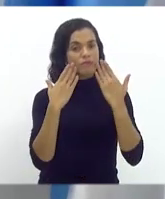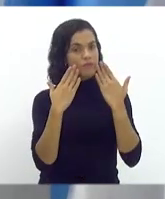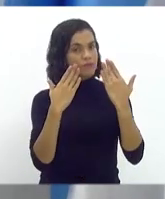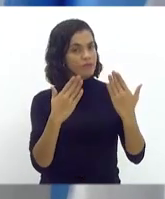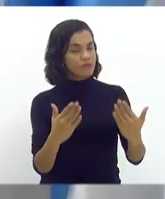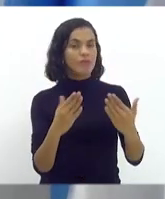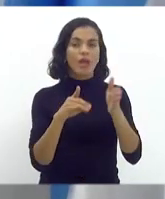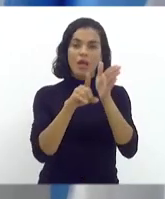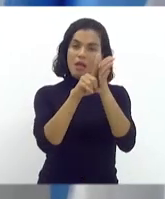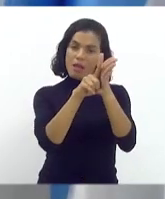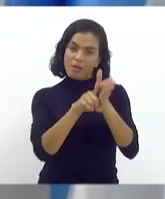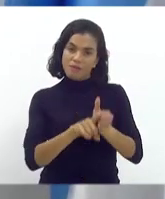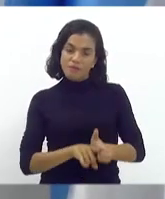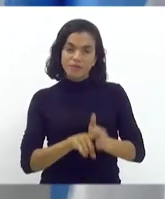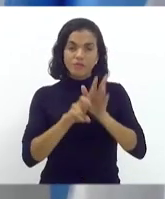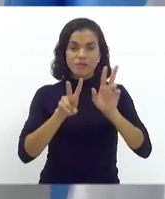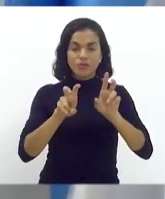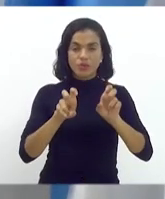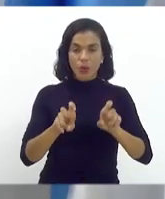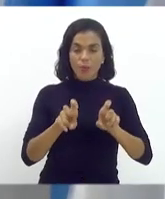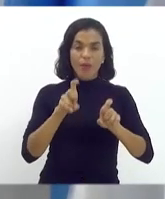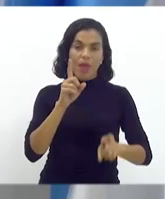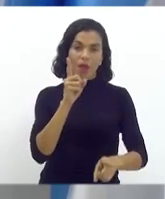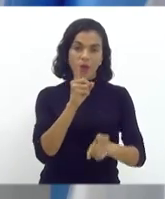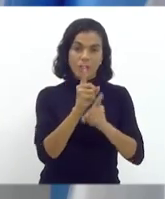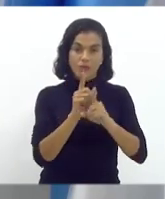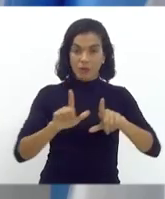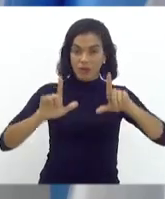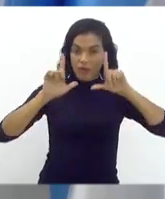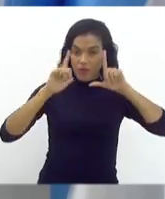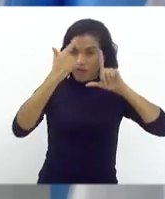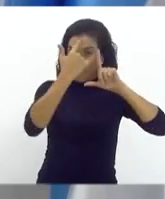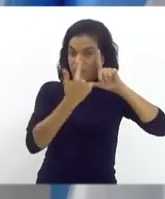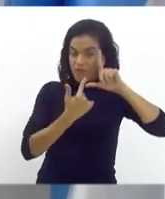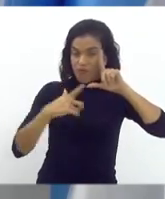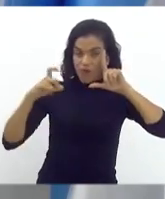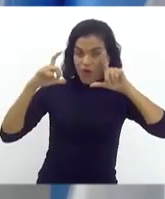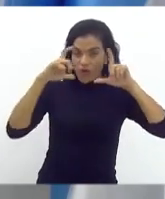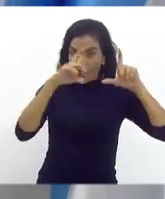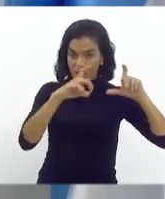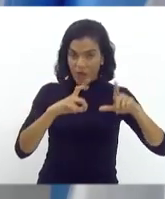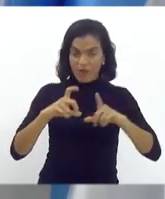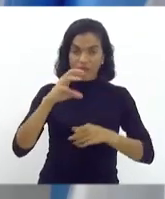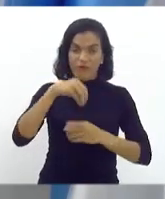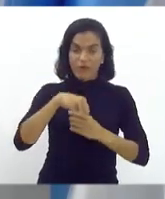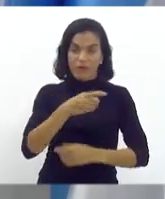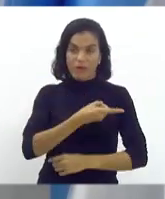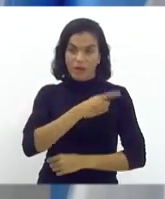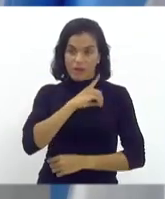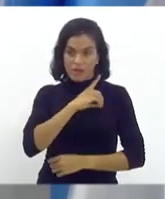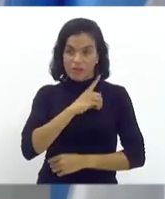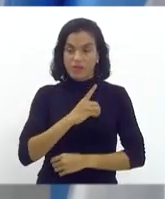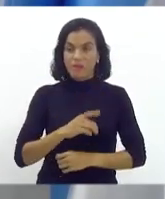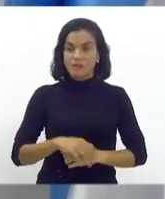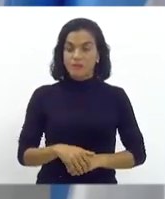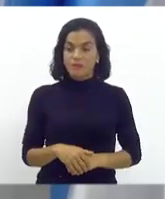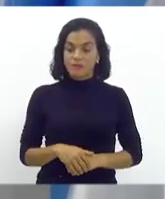a pesquisa sobre o reconhecimento fotográfico realizado pela Defensoria Pública então